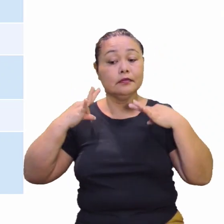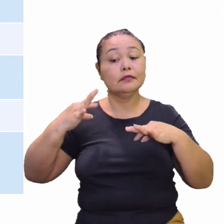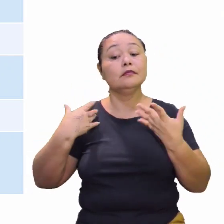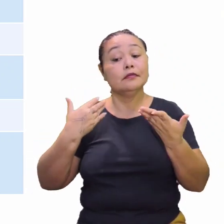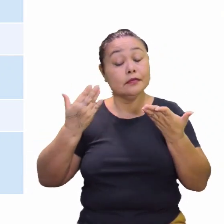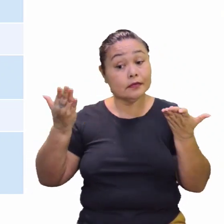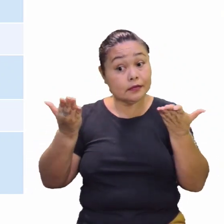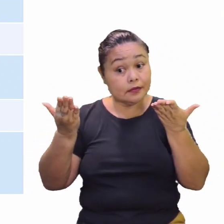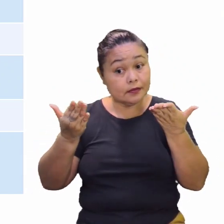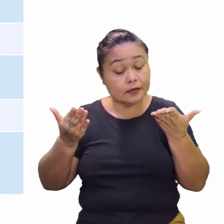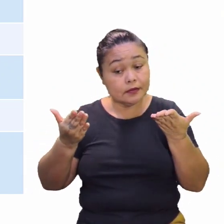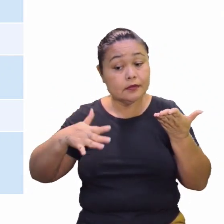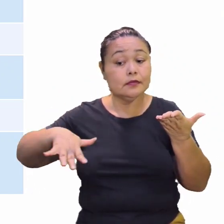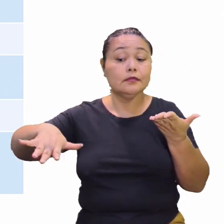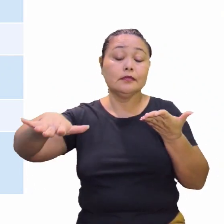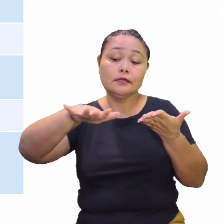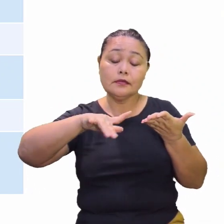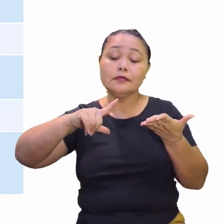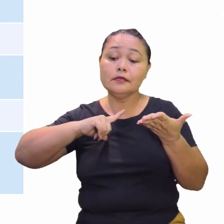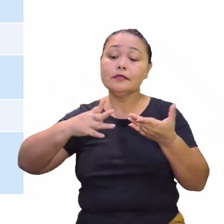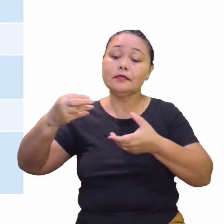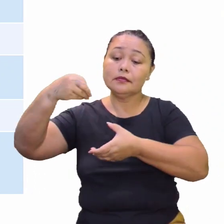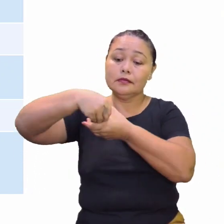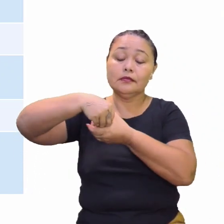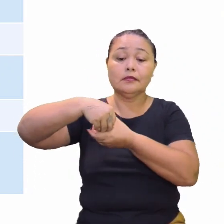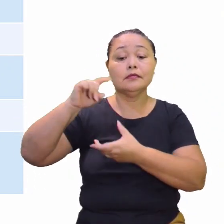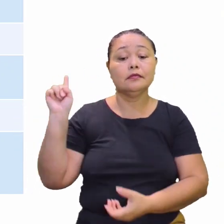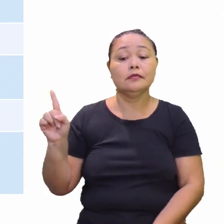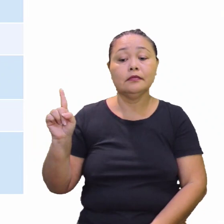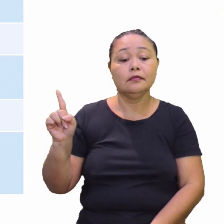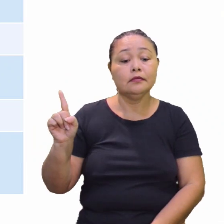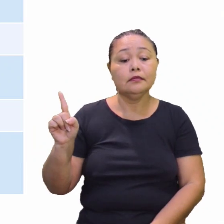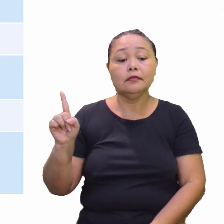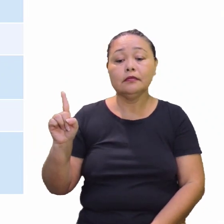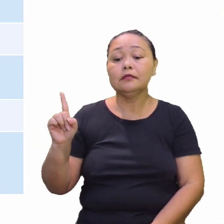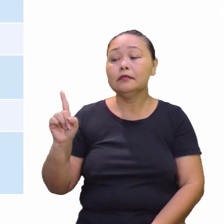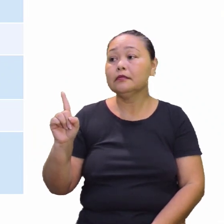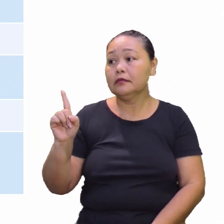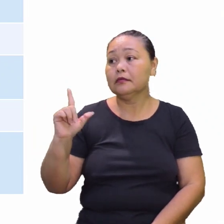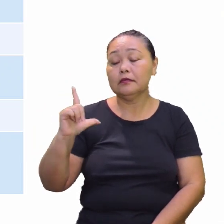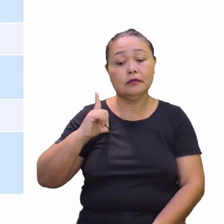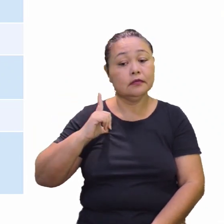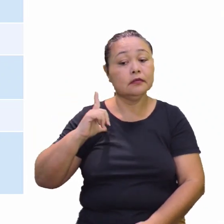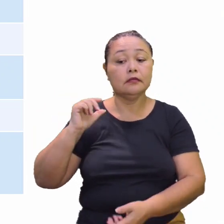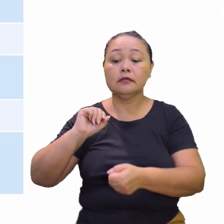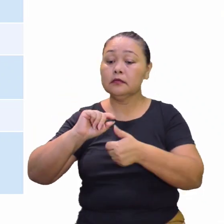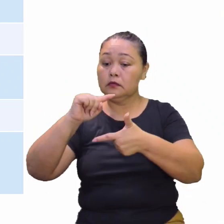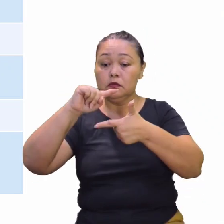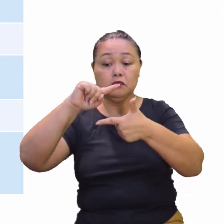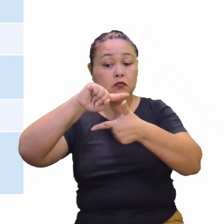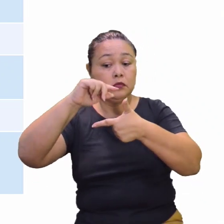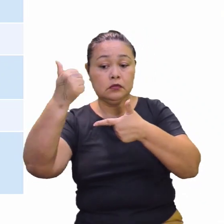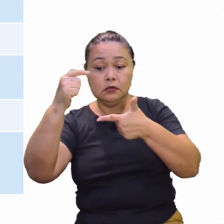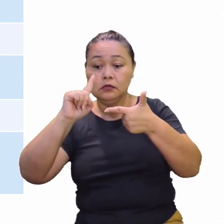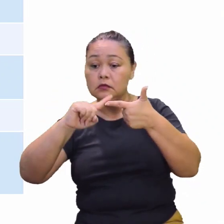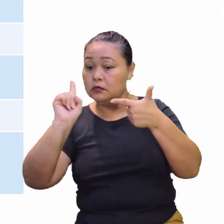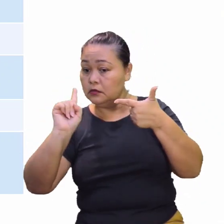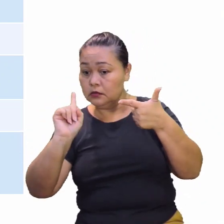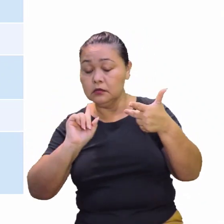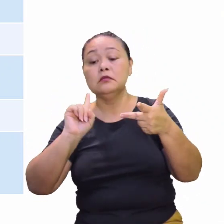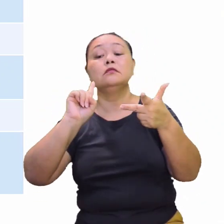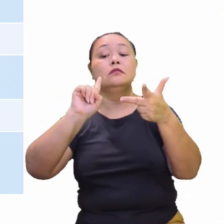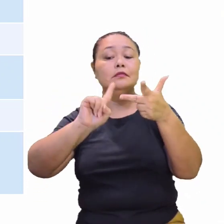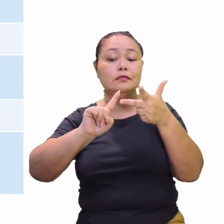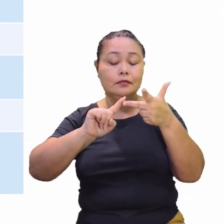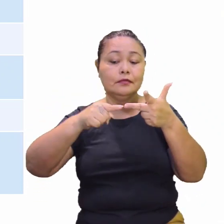vai entrar no setor em que o turismo se encontra. Justamente. Ele não está nem no setor primário e nem no